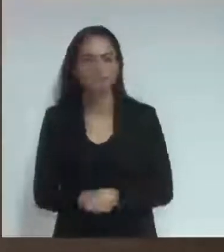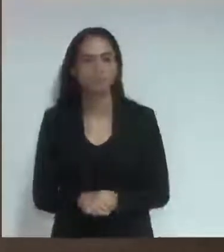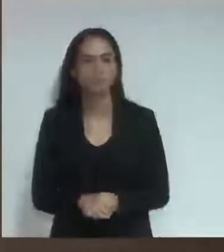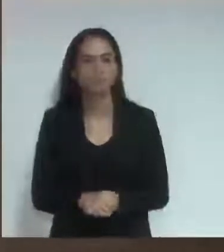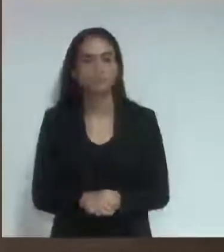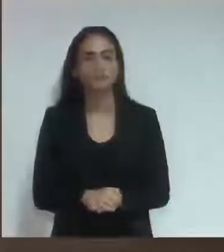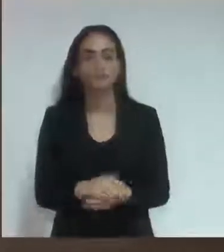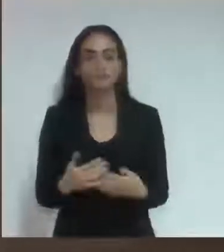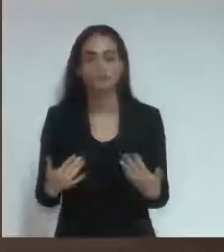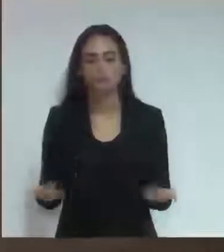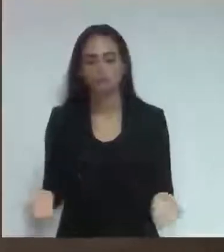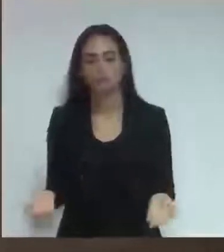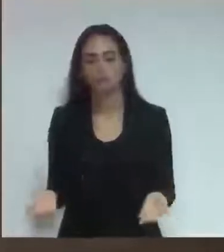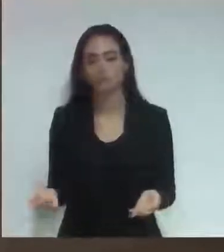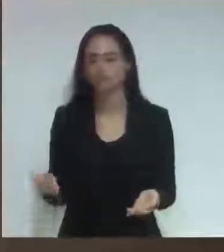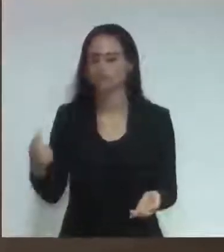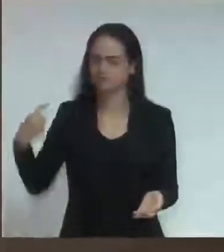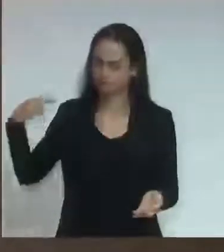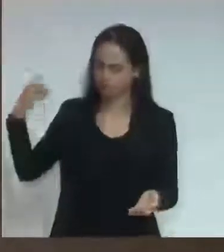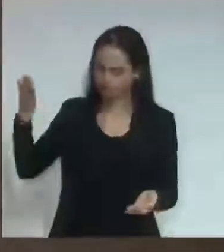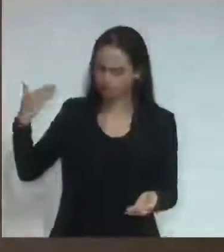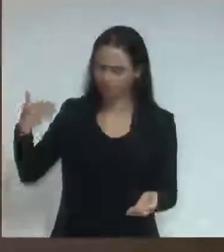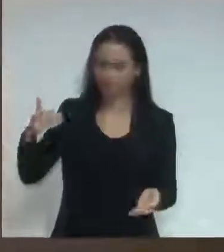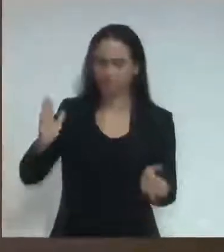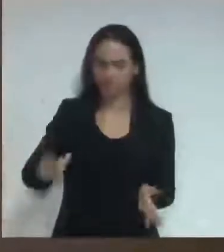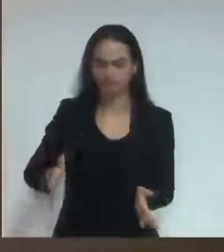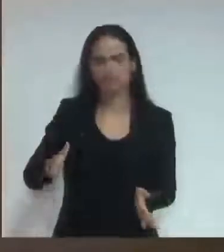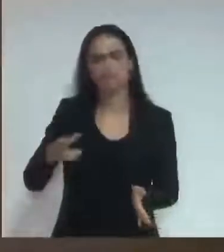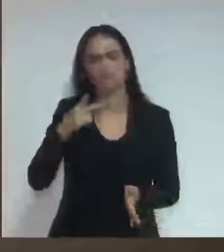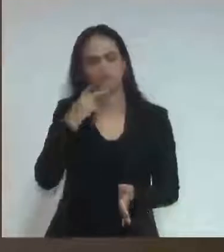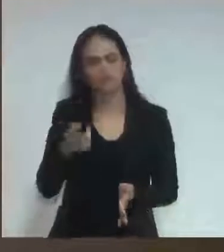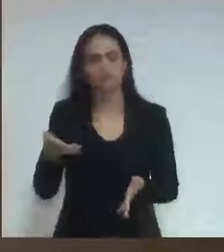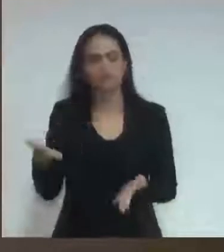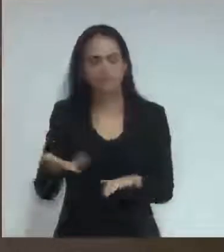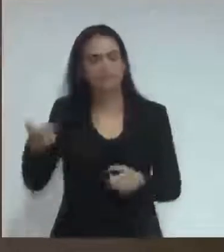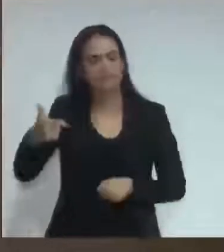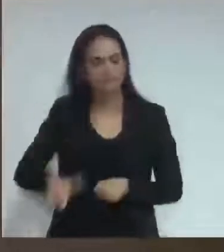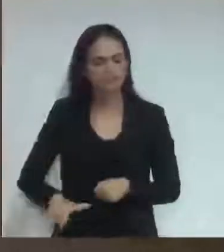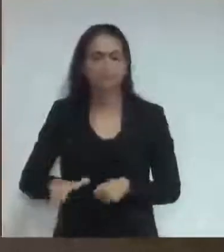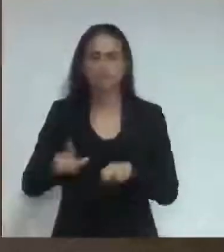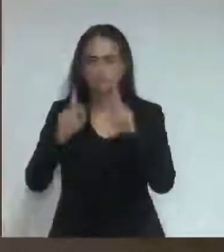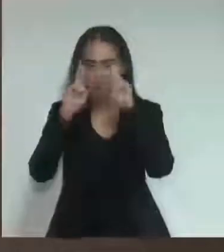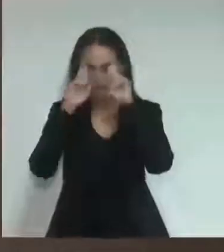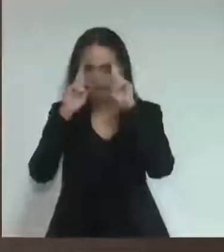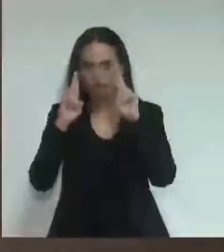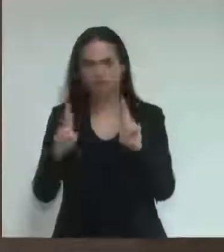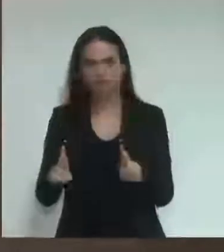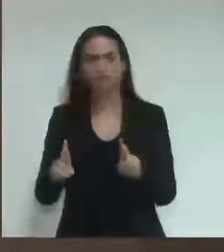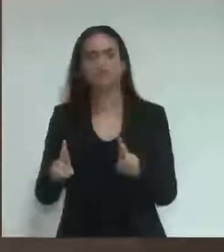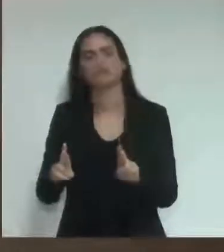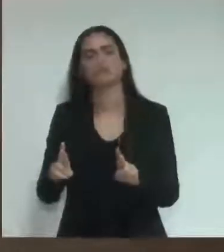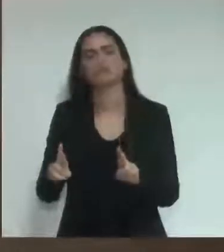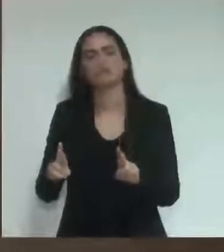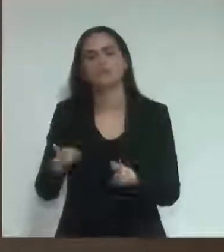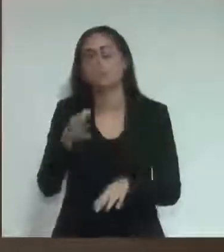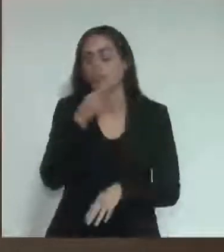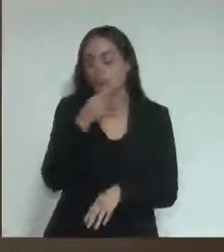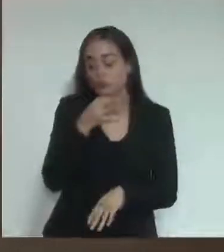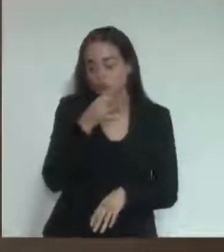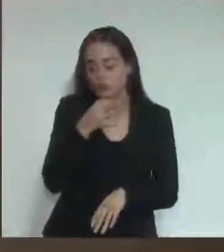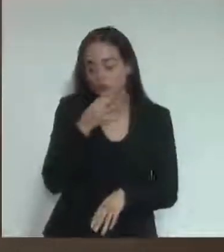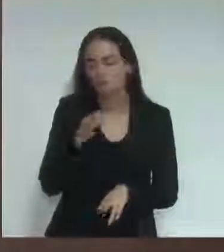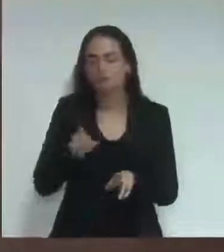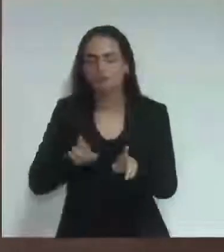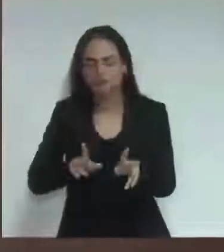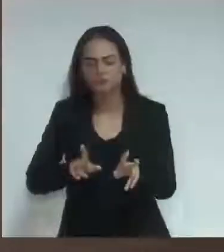Senhores, eu já disse isso aqui várias vezes e volto a dizer, eu respeito e sempre vou respeitar a opinião e o